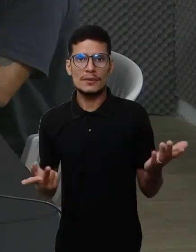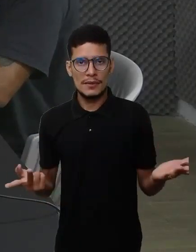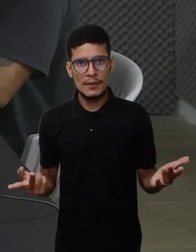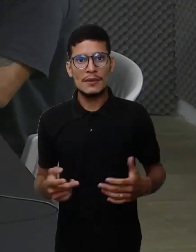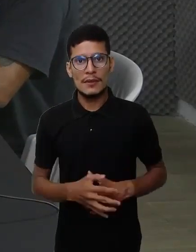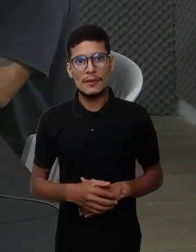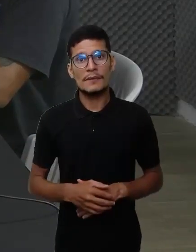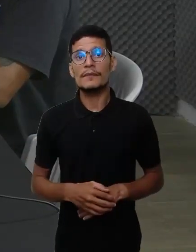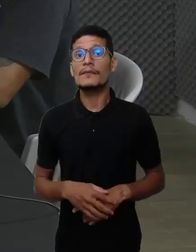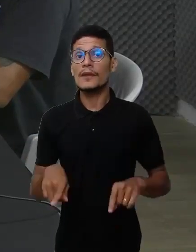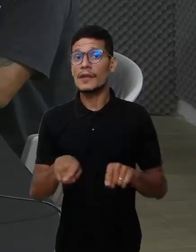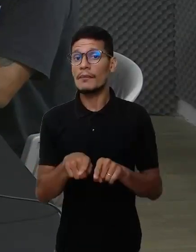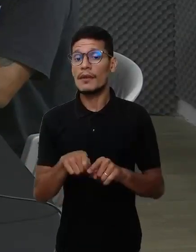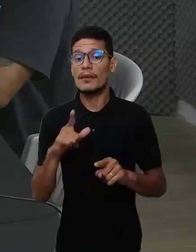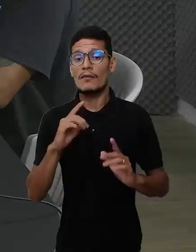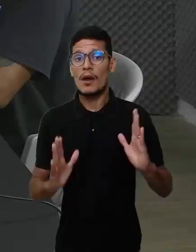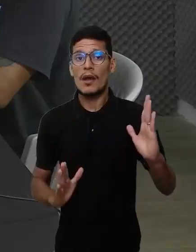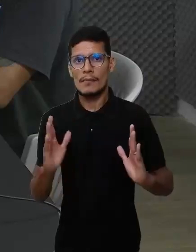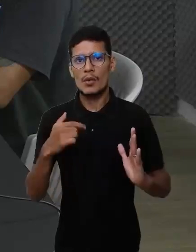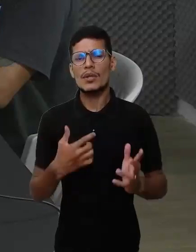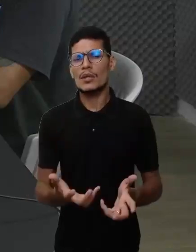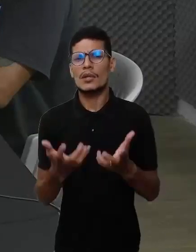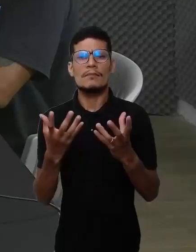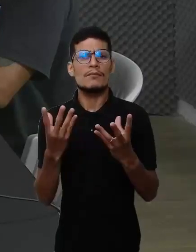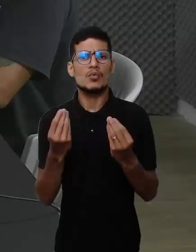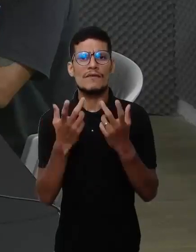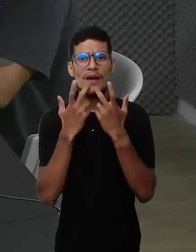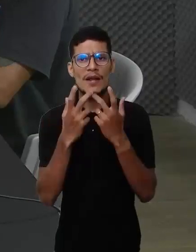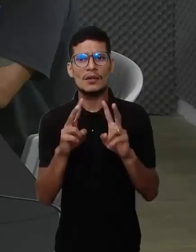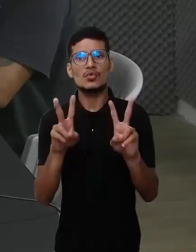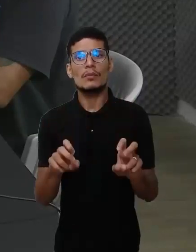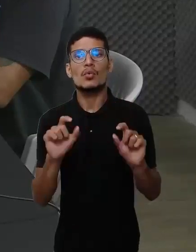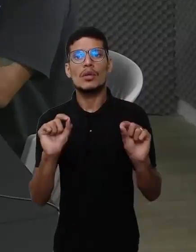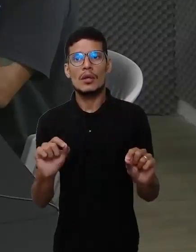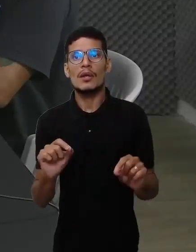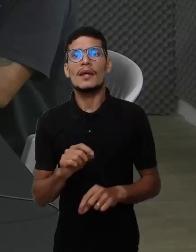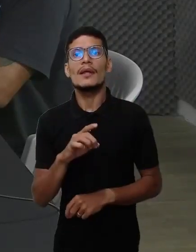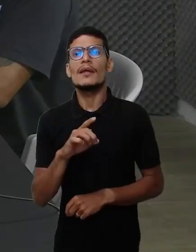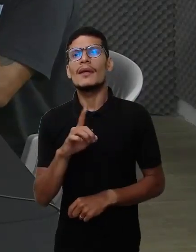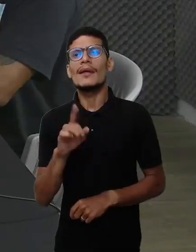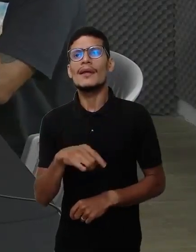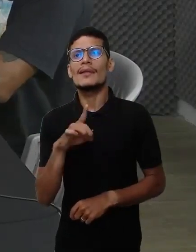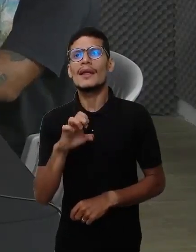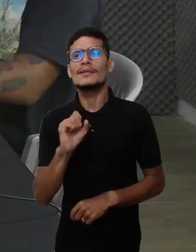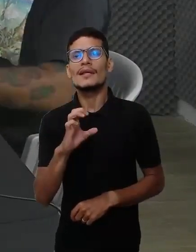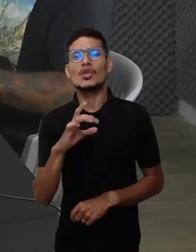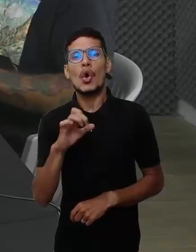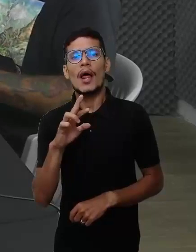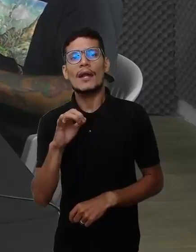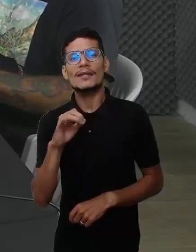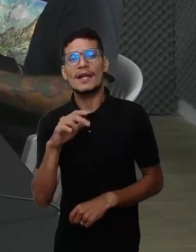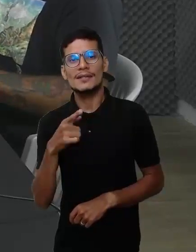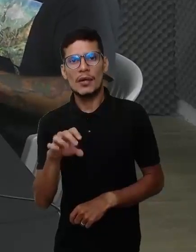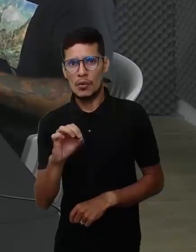E a gente está numa época, Hugo, assim, eu queria muito estar falando, sabe? Eu queria estar falando de desescolarização. É